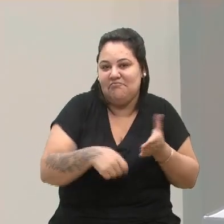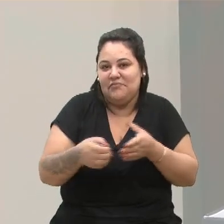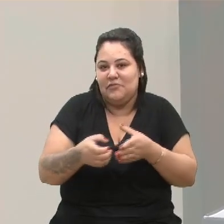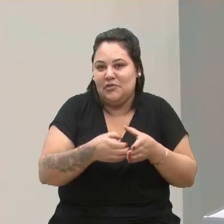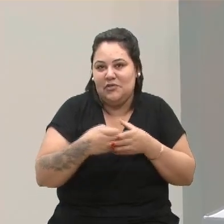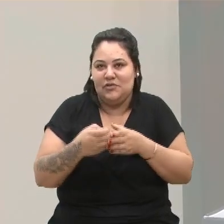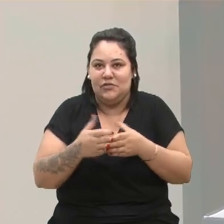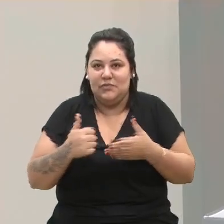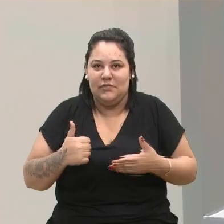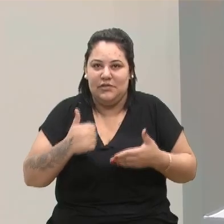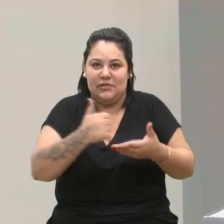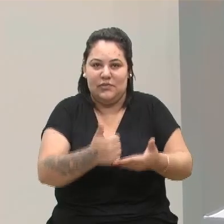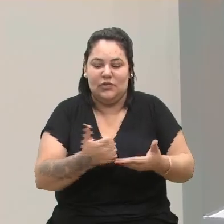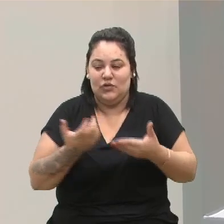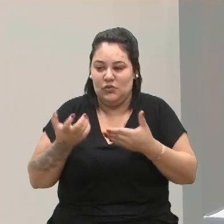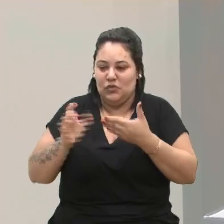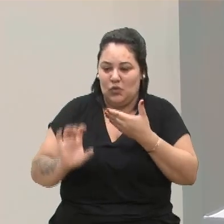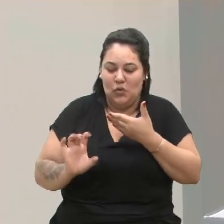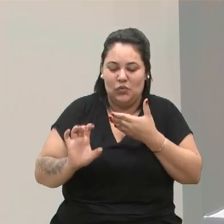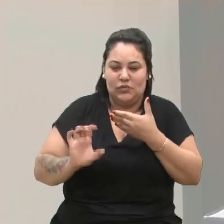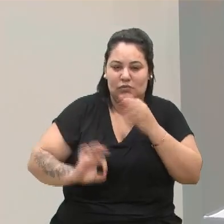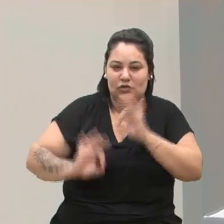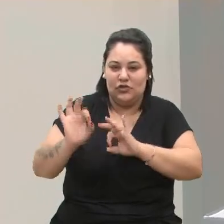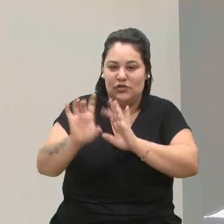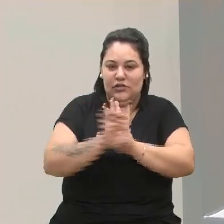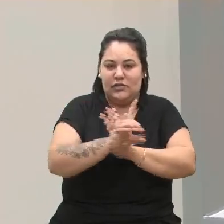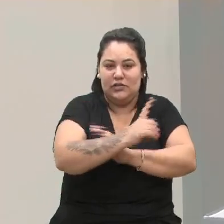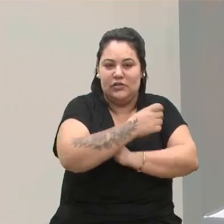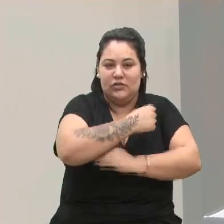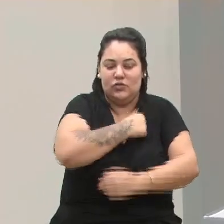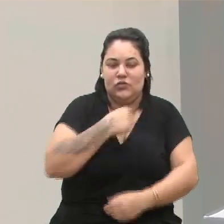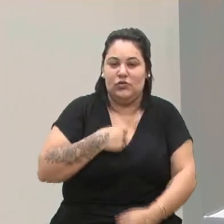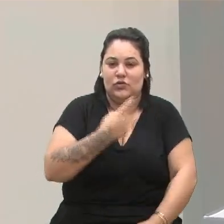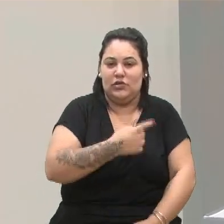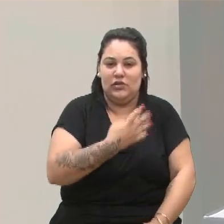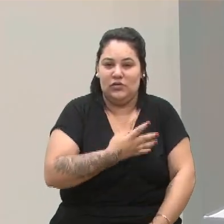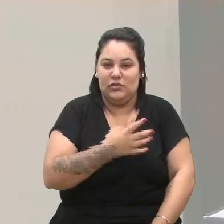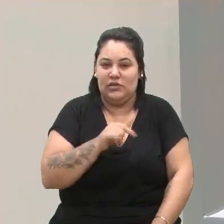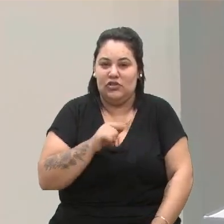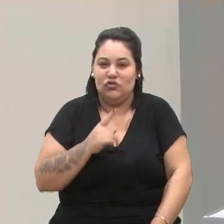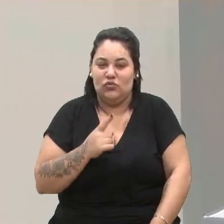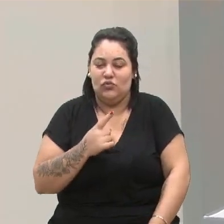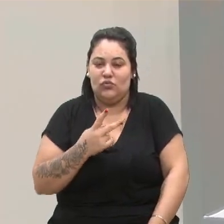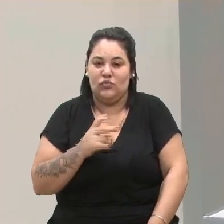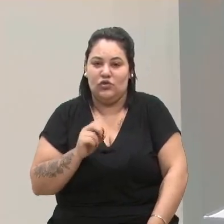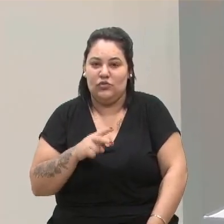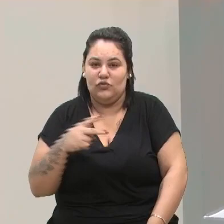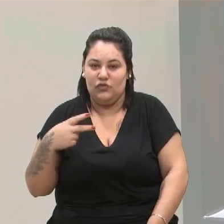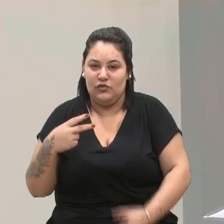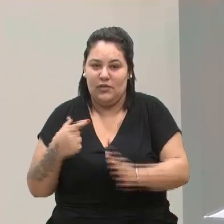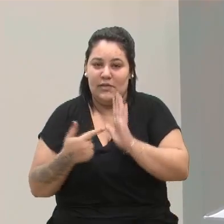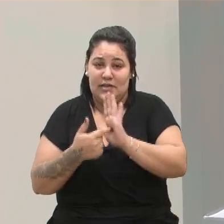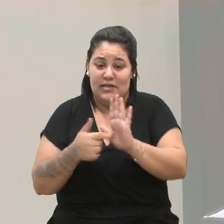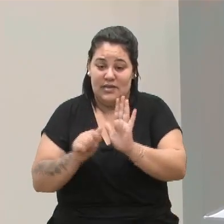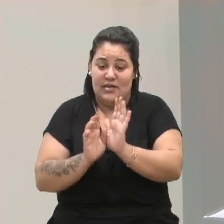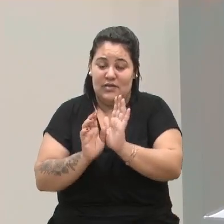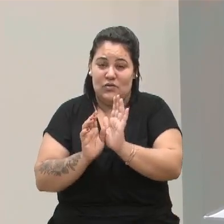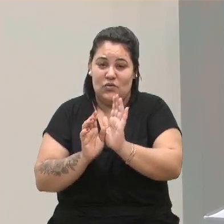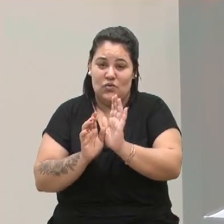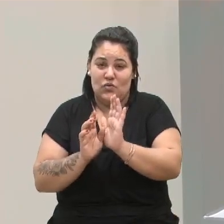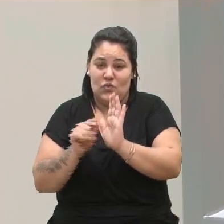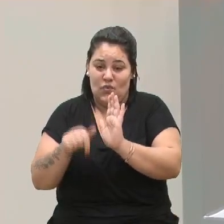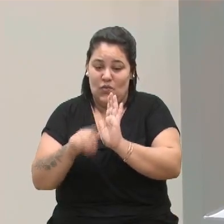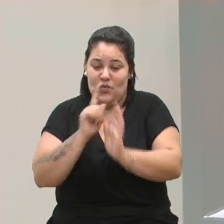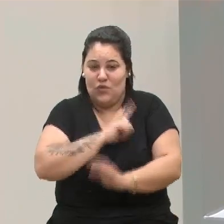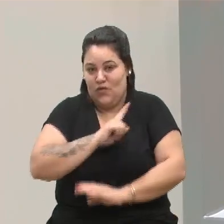de contrariedade ao projeto de lei número 1471 de 22, apresentado no Congresso Nacional pelo Governo Federal, é só falar com a